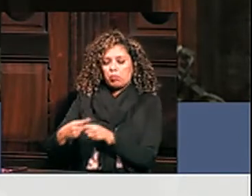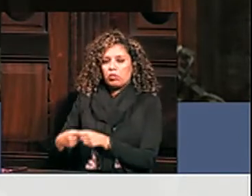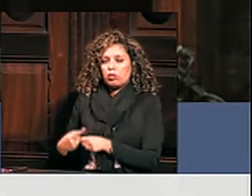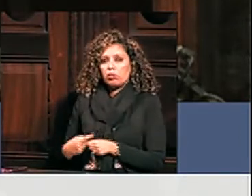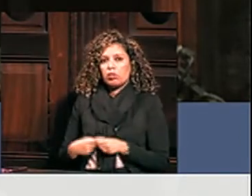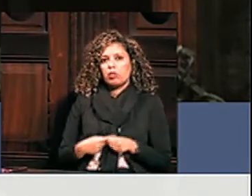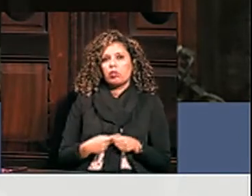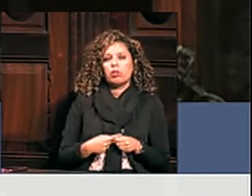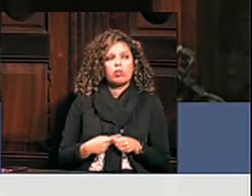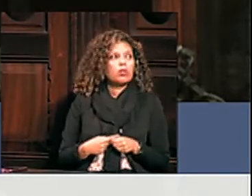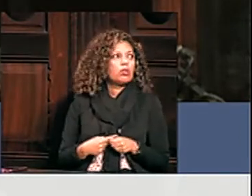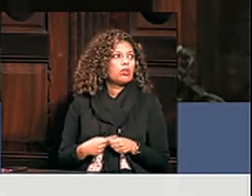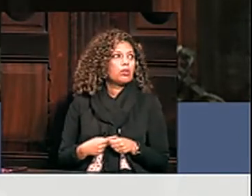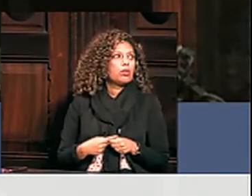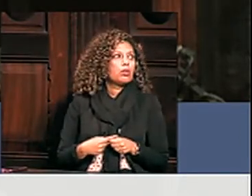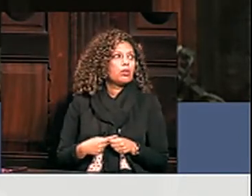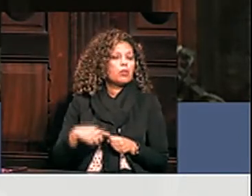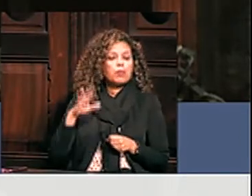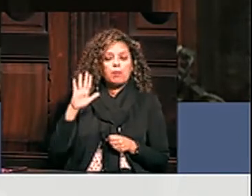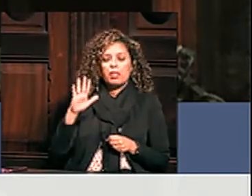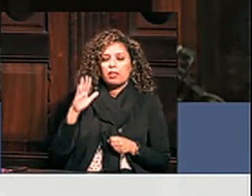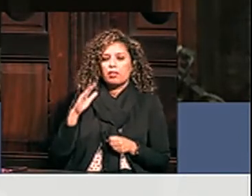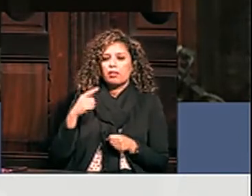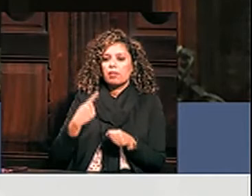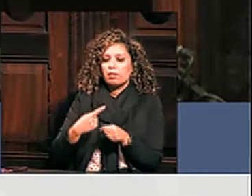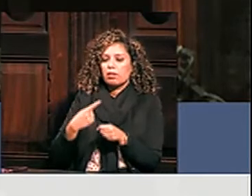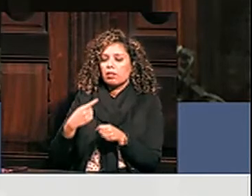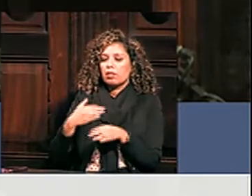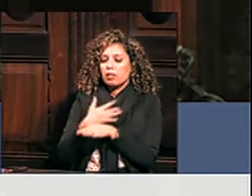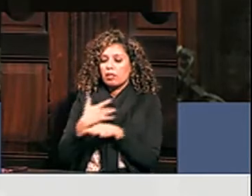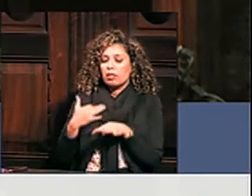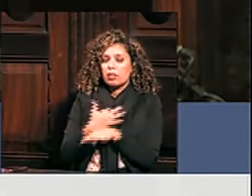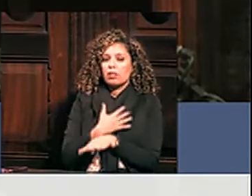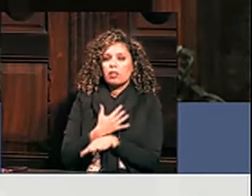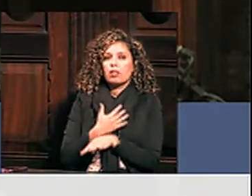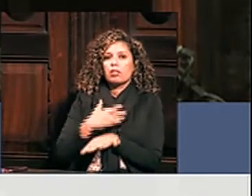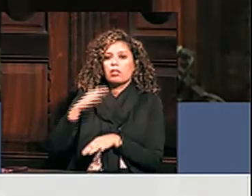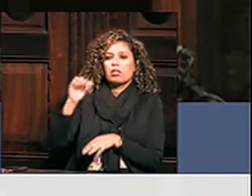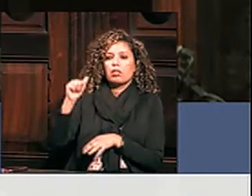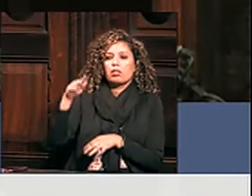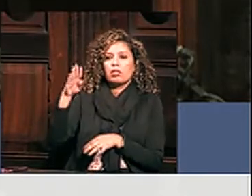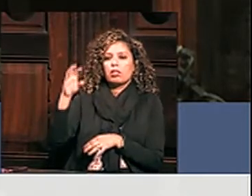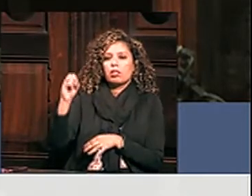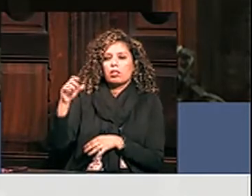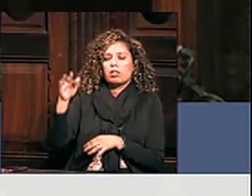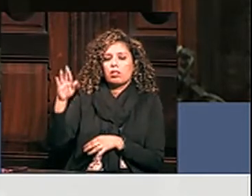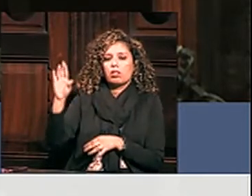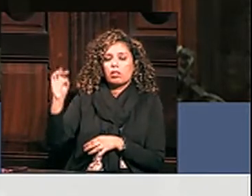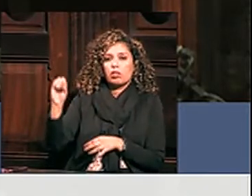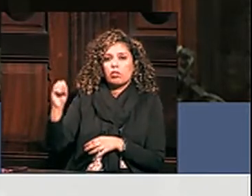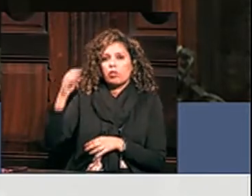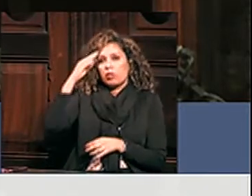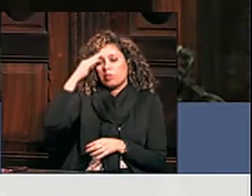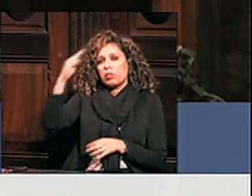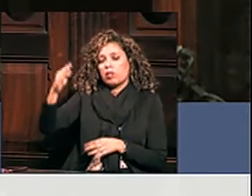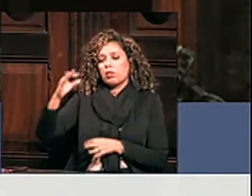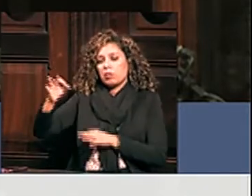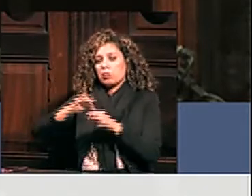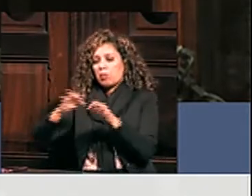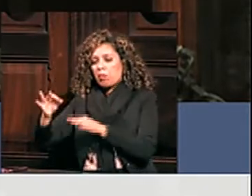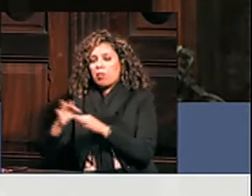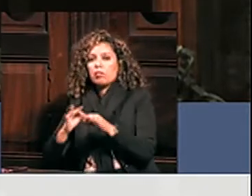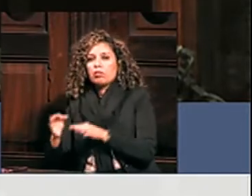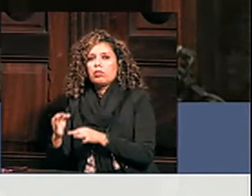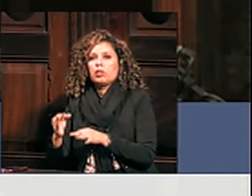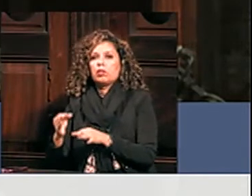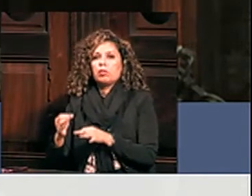etanol. A cidade de Cabo Frio é das maiores produtoras de cana-de-açúcar do Estado e tem no seu território